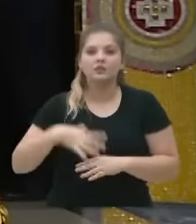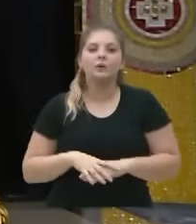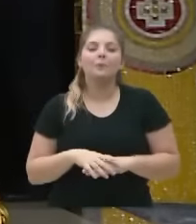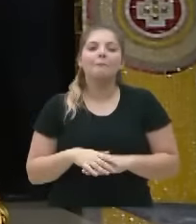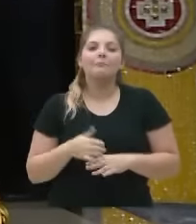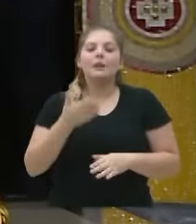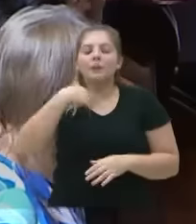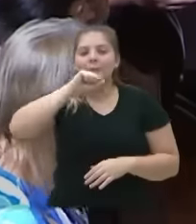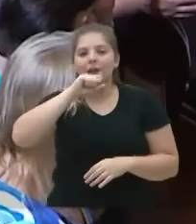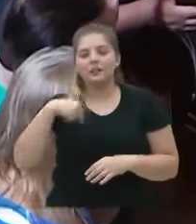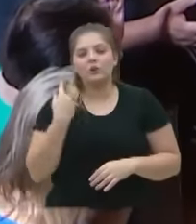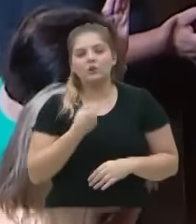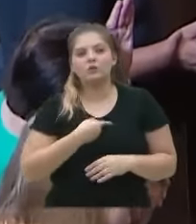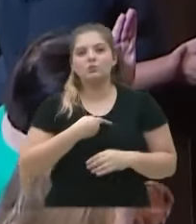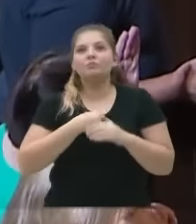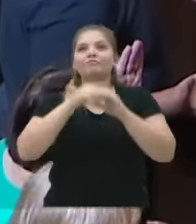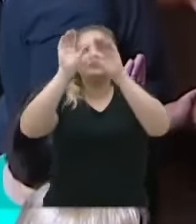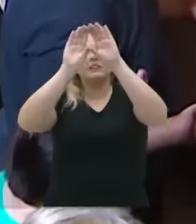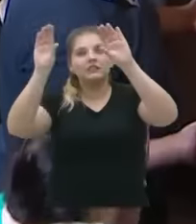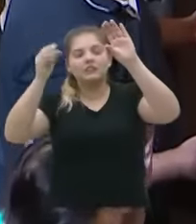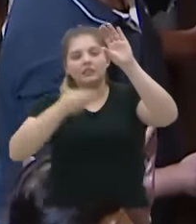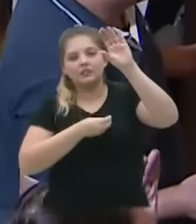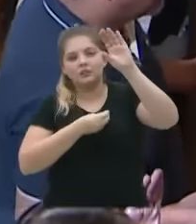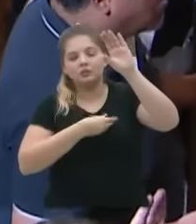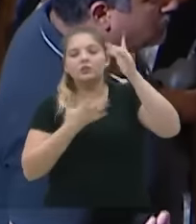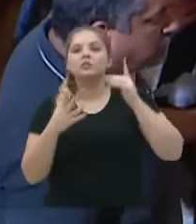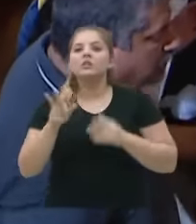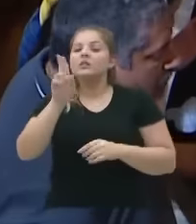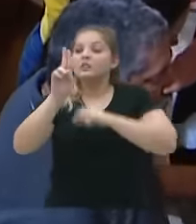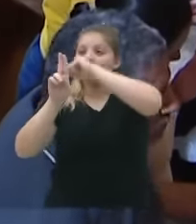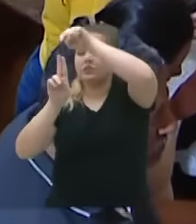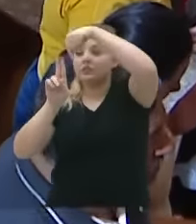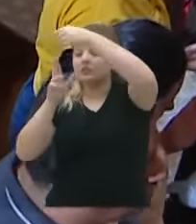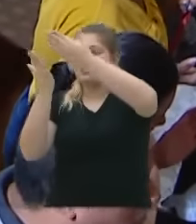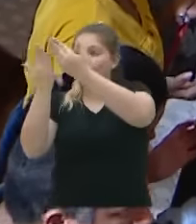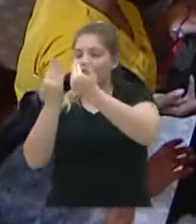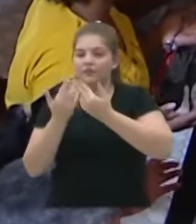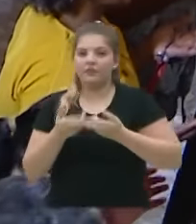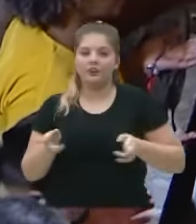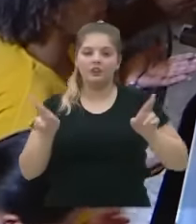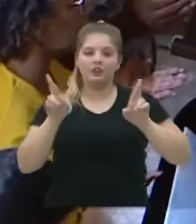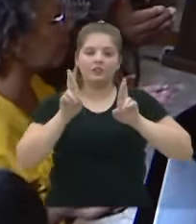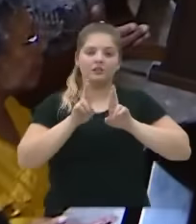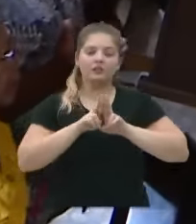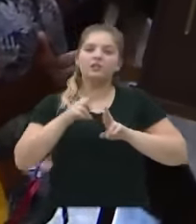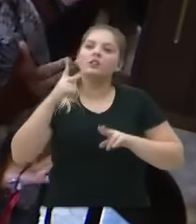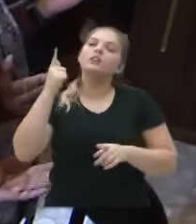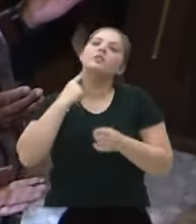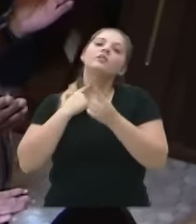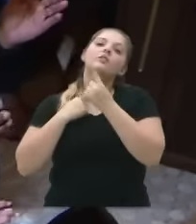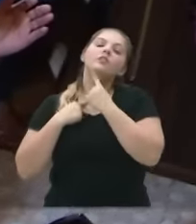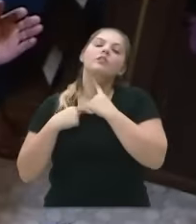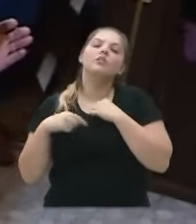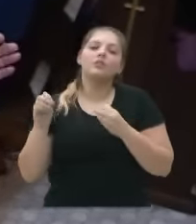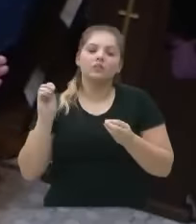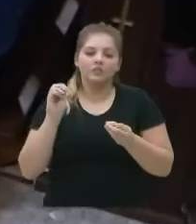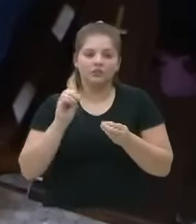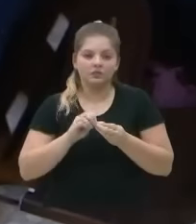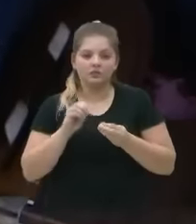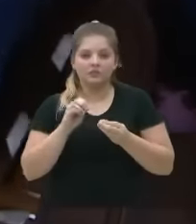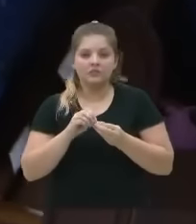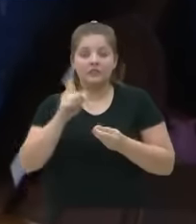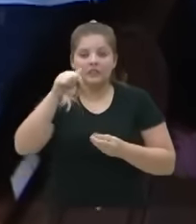Pai nosso, que estais nos céus, santificado seja o vosso nome. Venha a nós